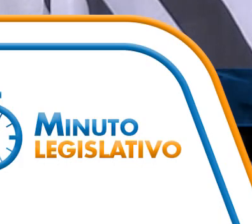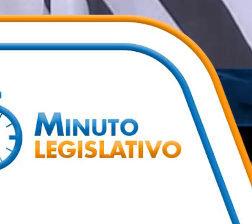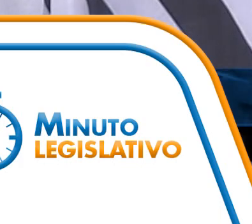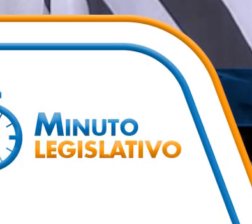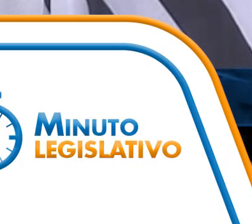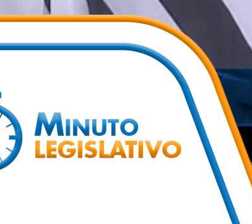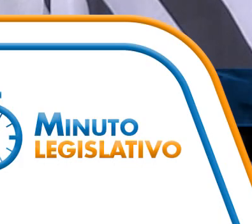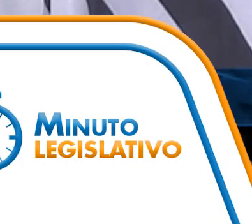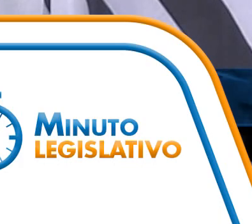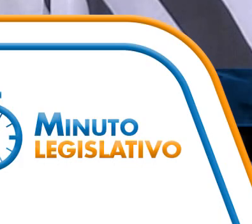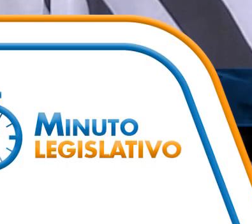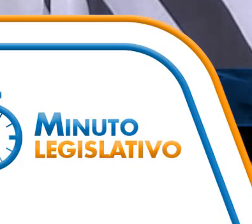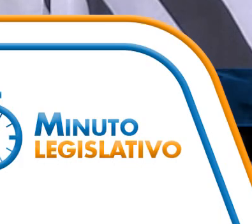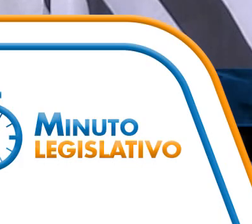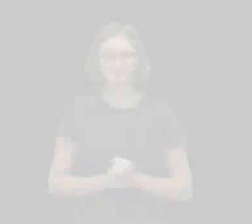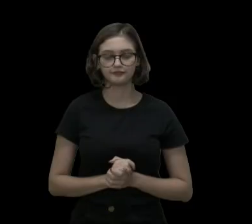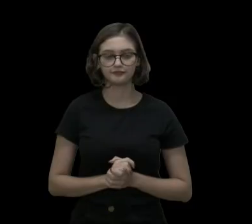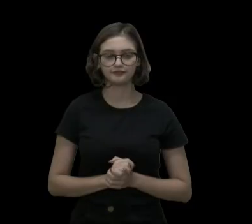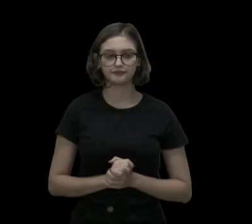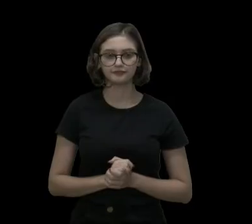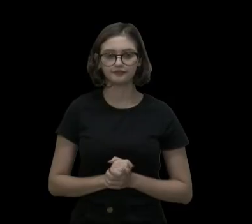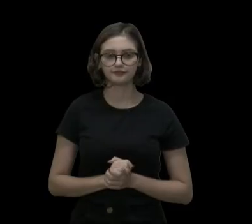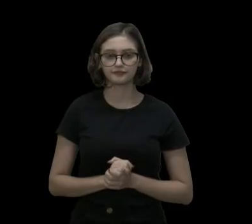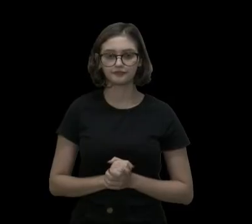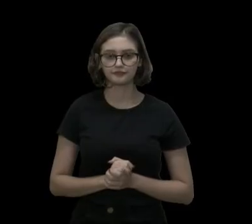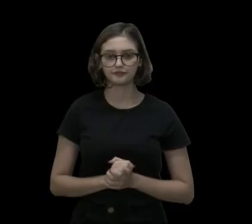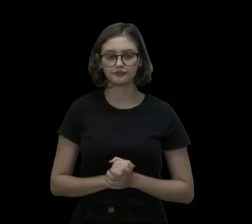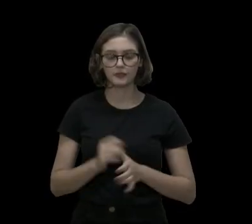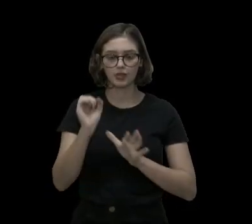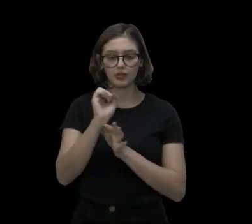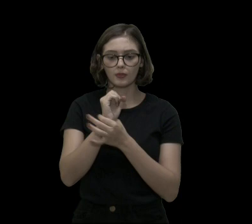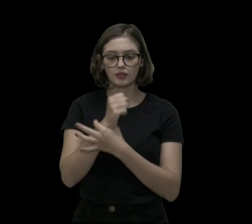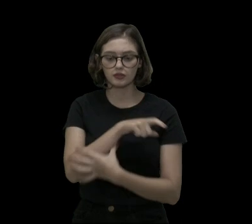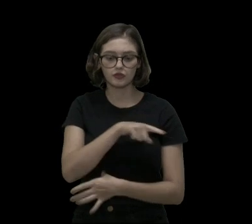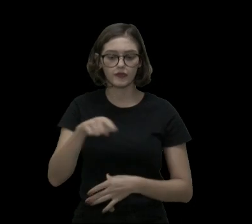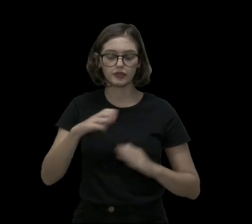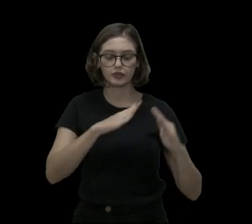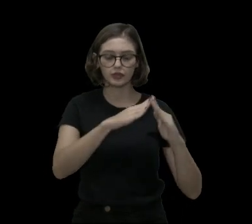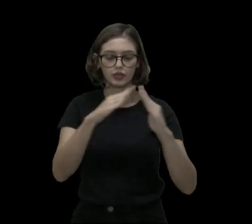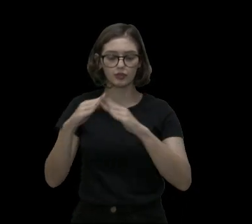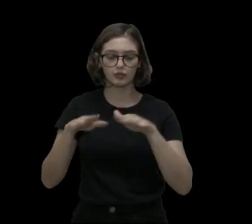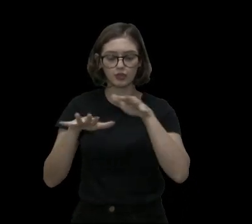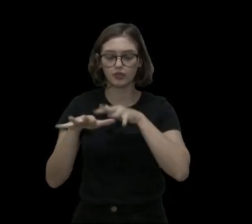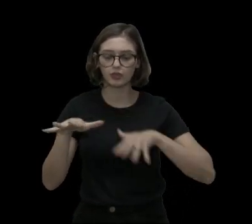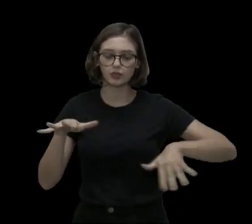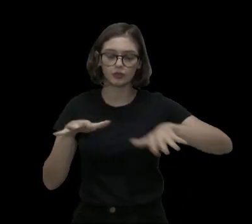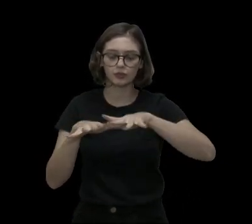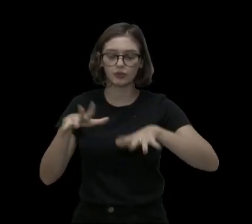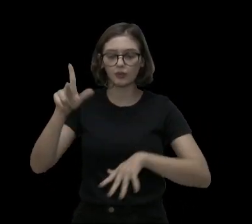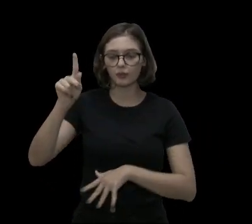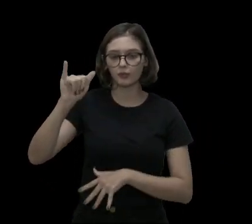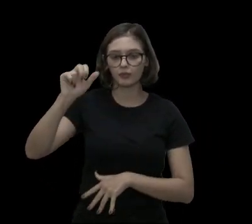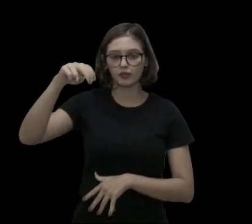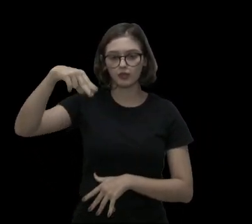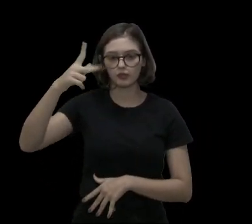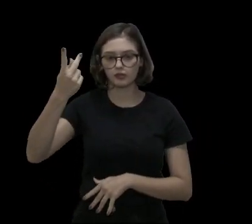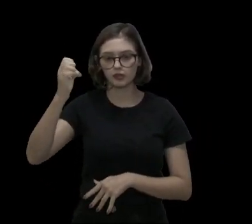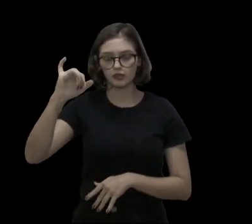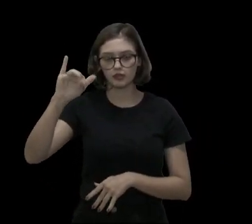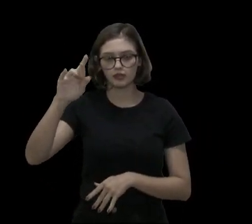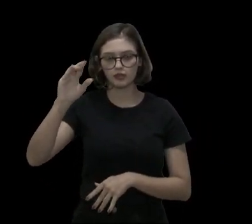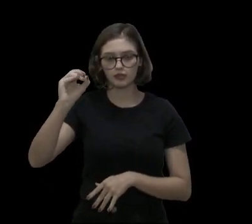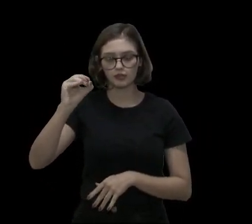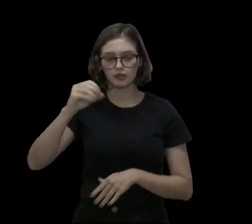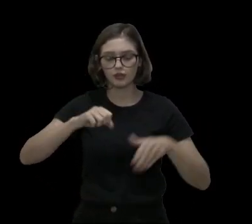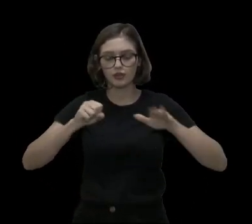da iluminação pública do local. Mais segurança para você que mora aqui na região do Pinheirinho. Estamos aqui no trevo de acesso ao